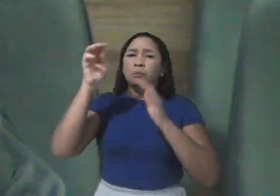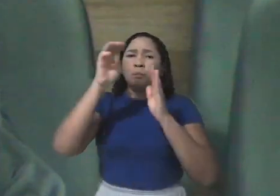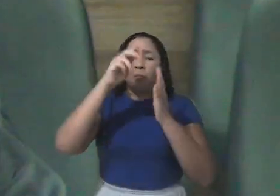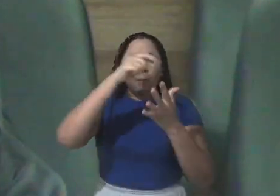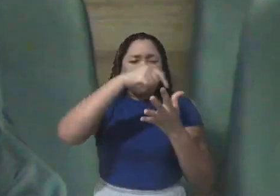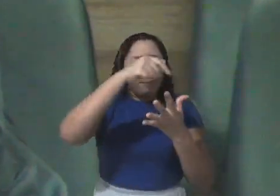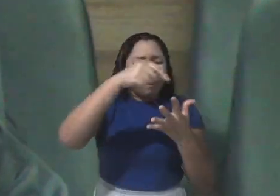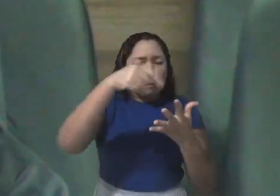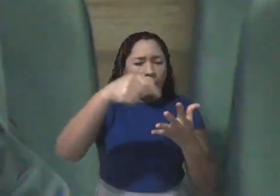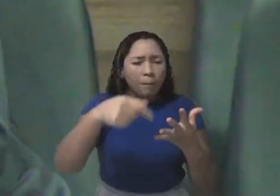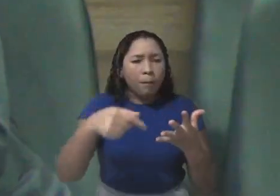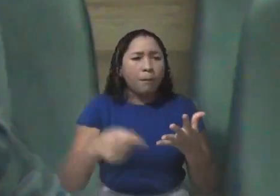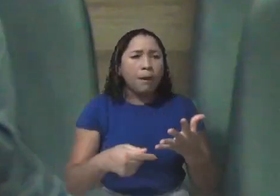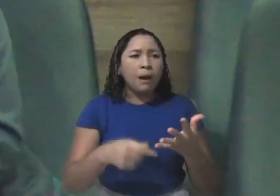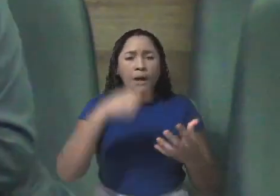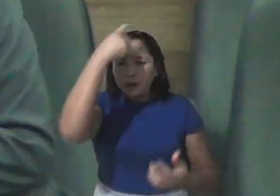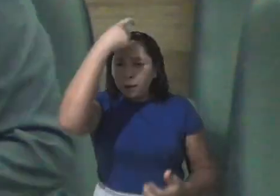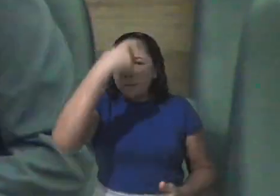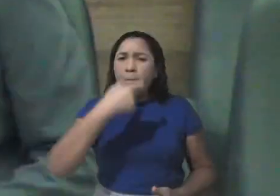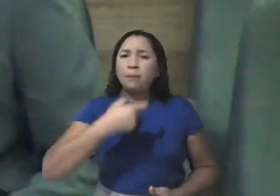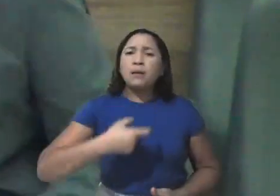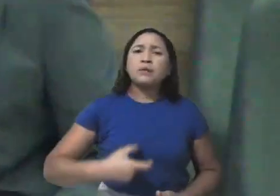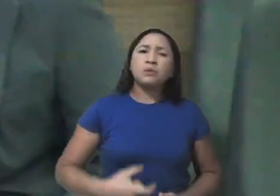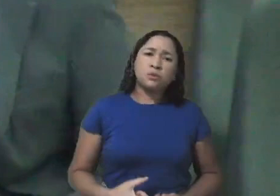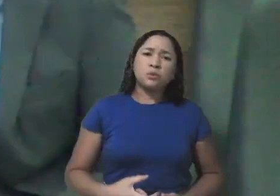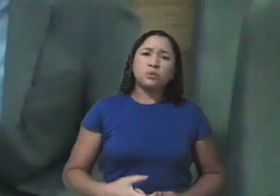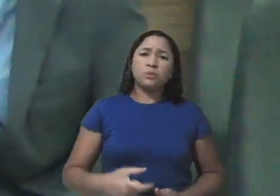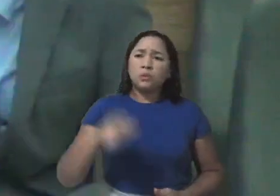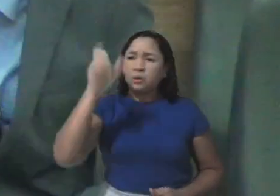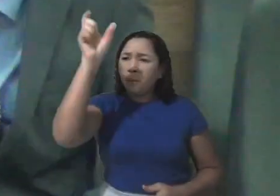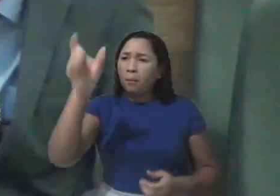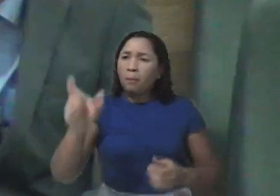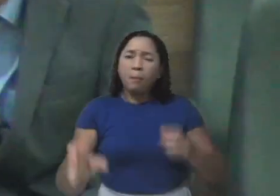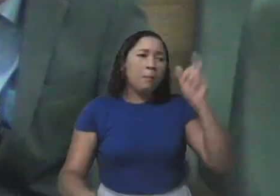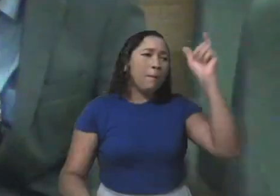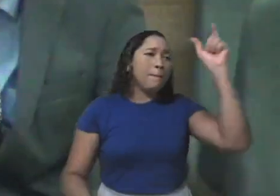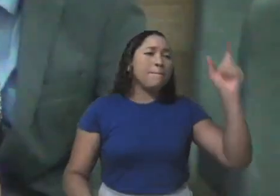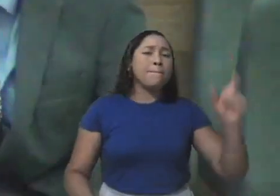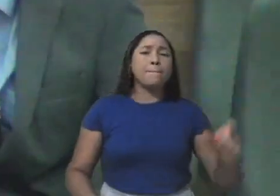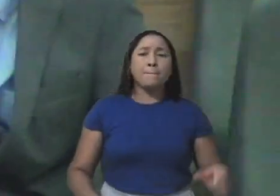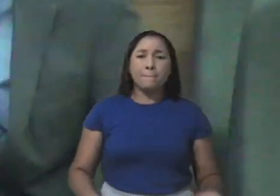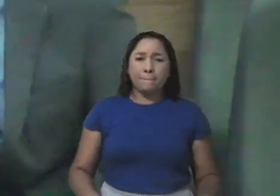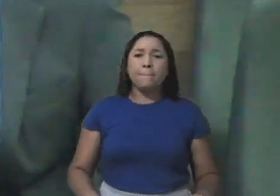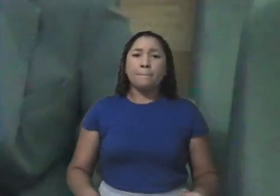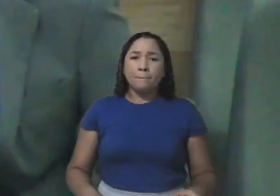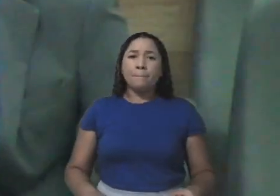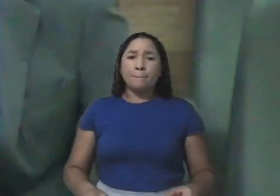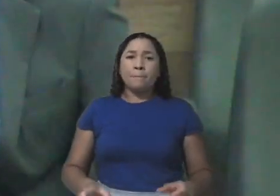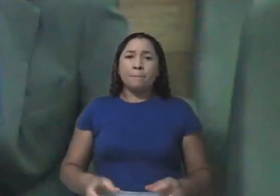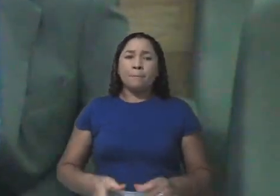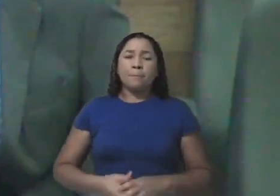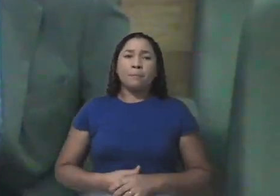personagens. Ele nos dá lições através desses fatos e desses personagens.